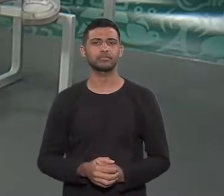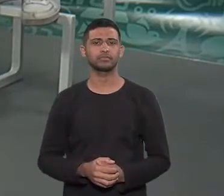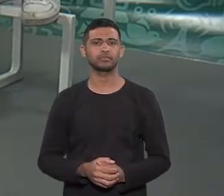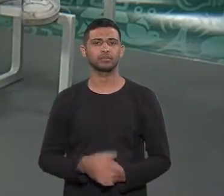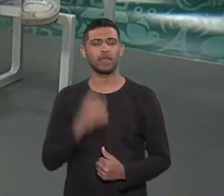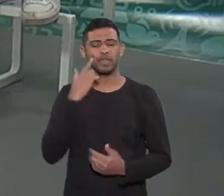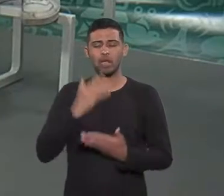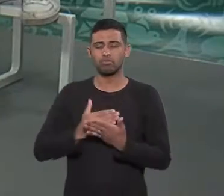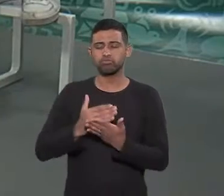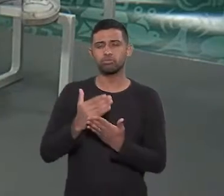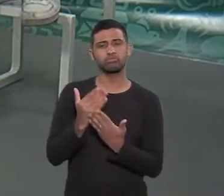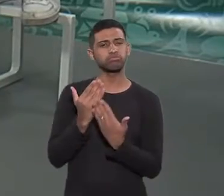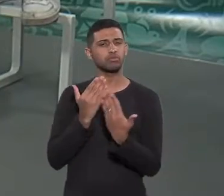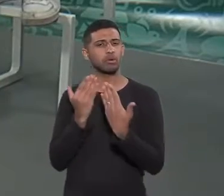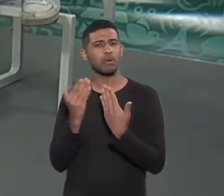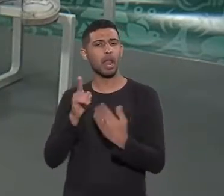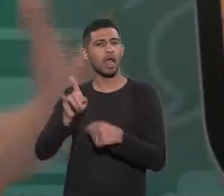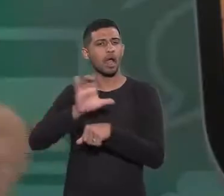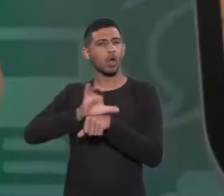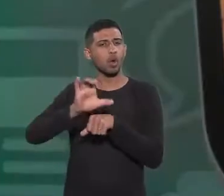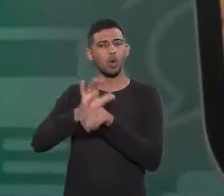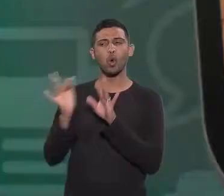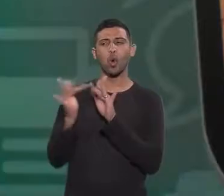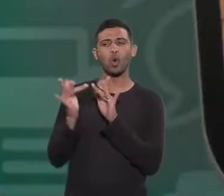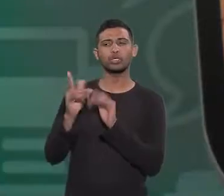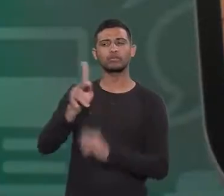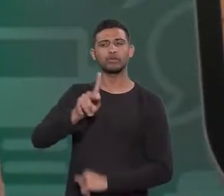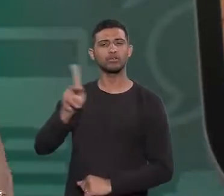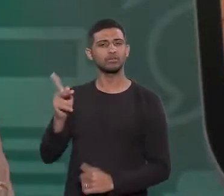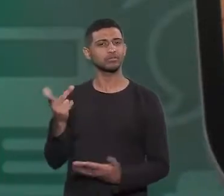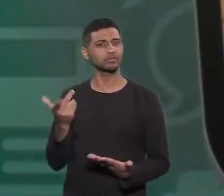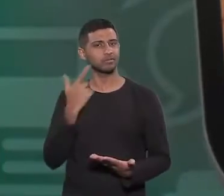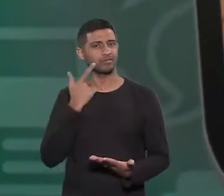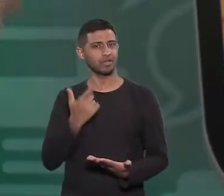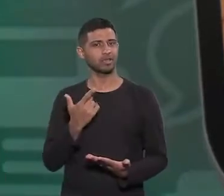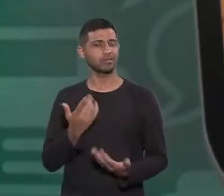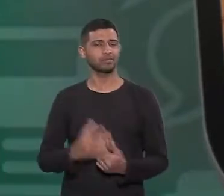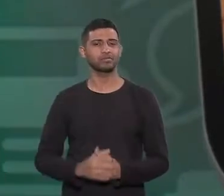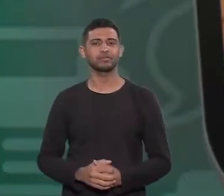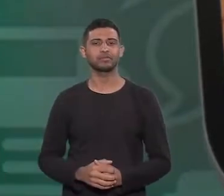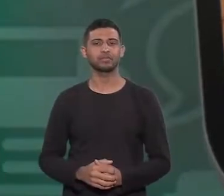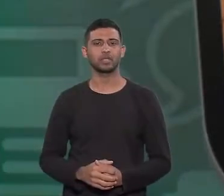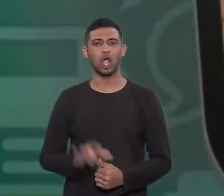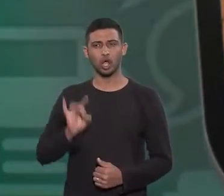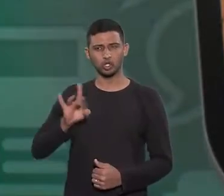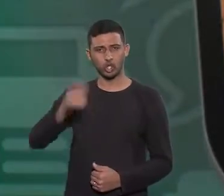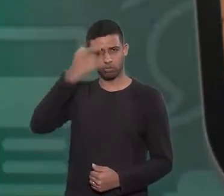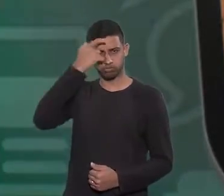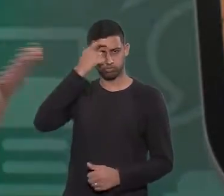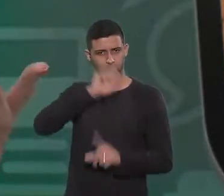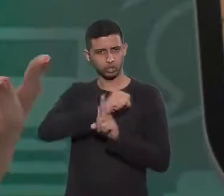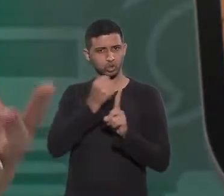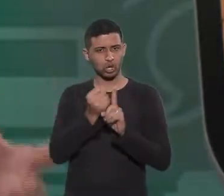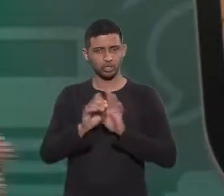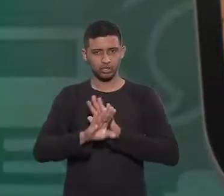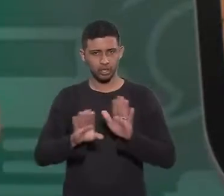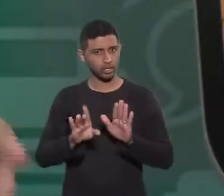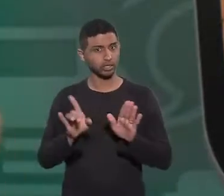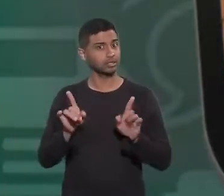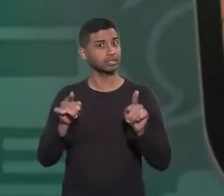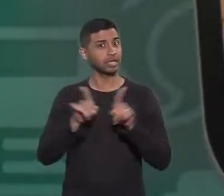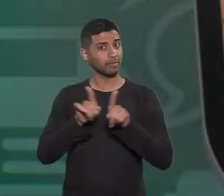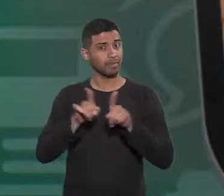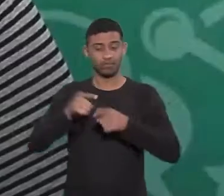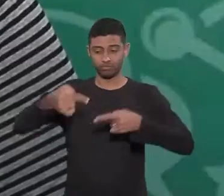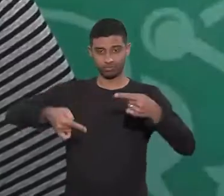partir dessa conversa no cursinho, esse contato com os professores. E não é só uma consciência social, acaba sendo